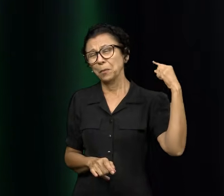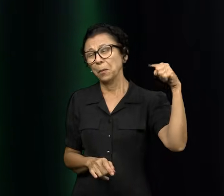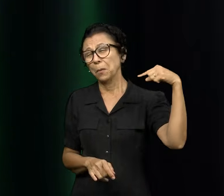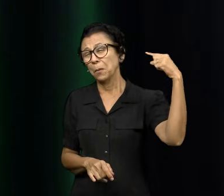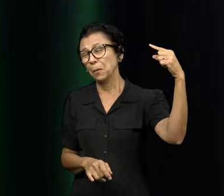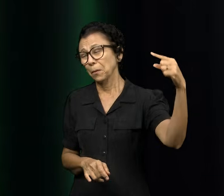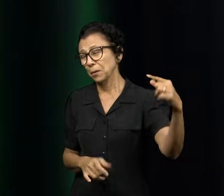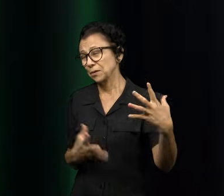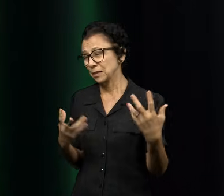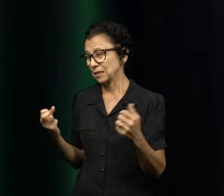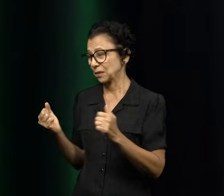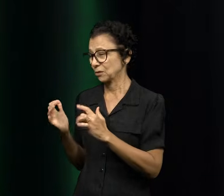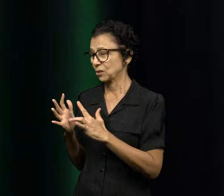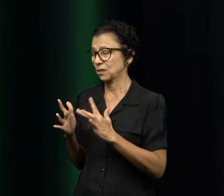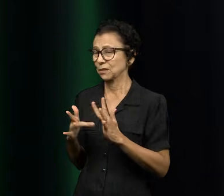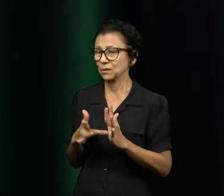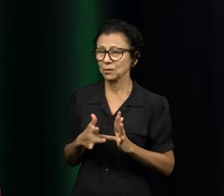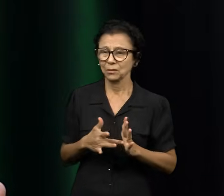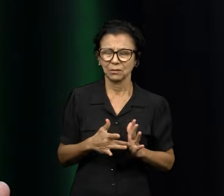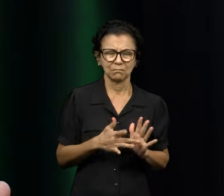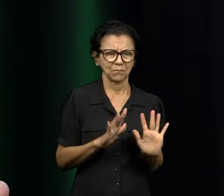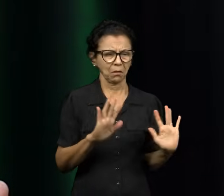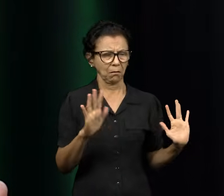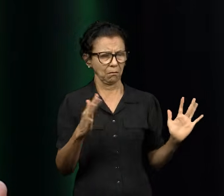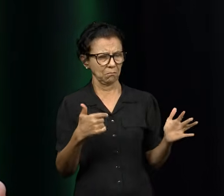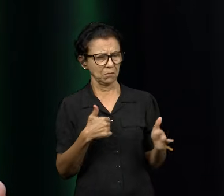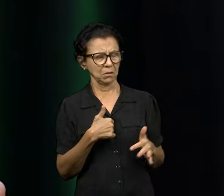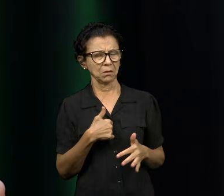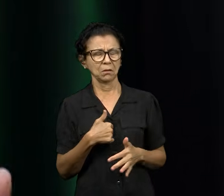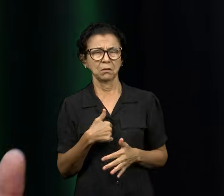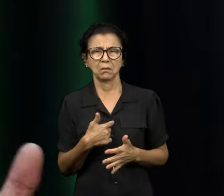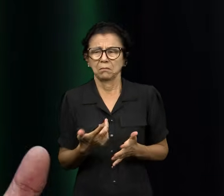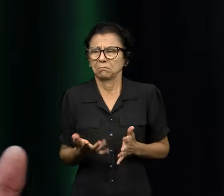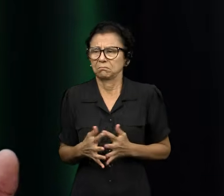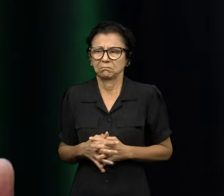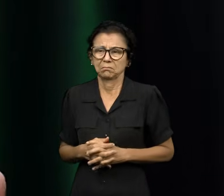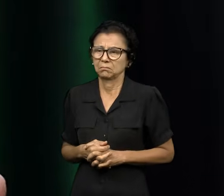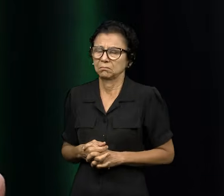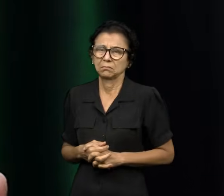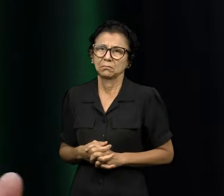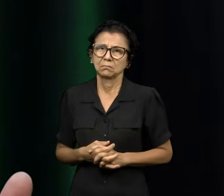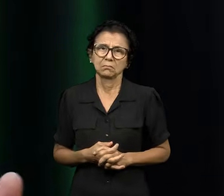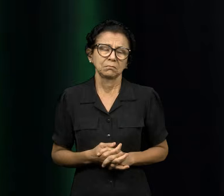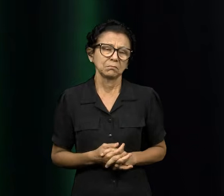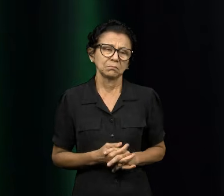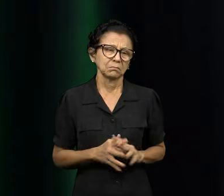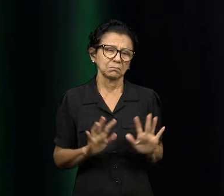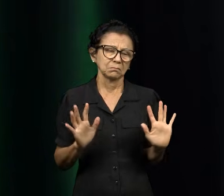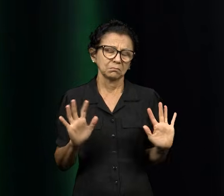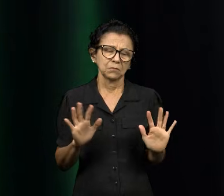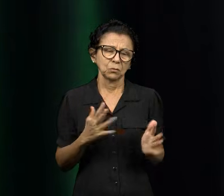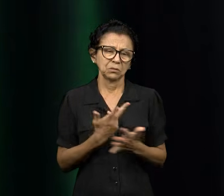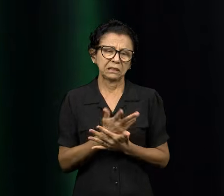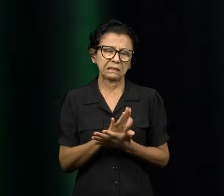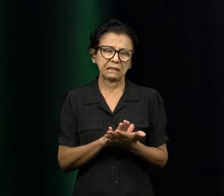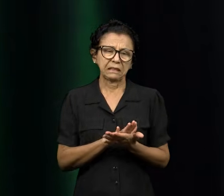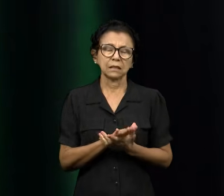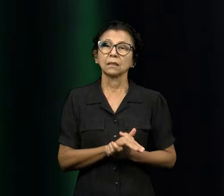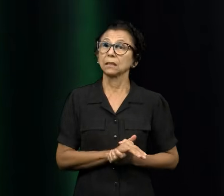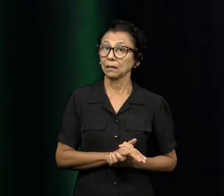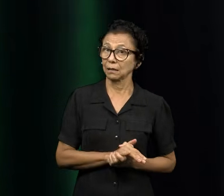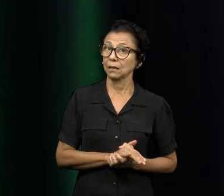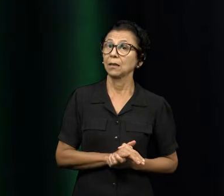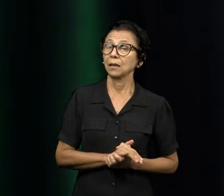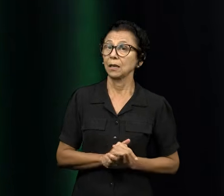retardar uma decisão ou achar que ele tudo que fizer seria inconsequente. Todos terão